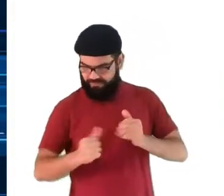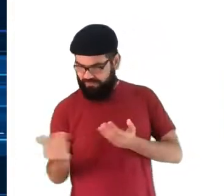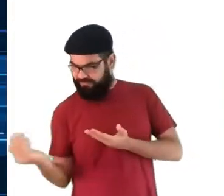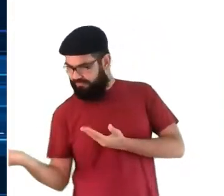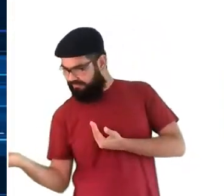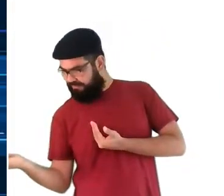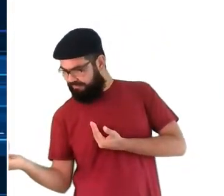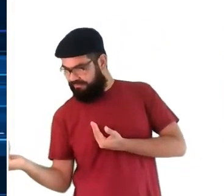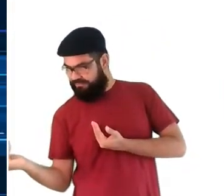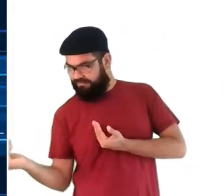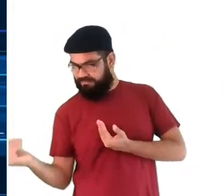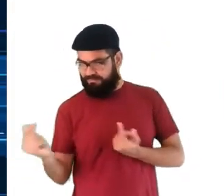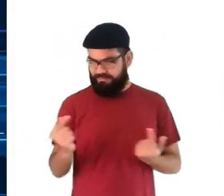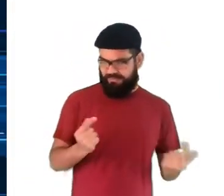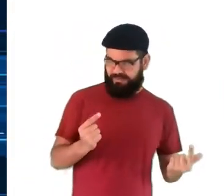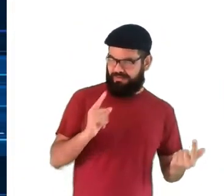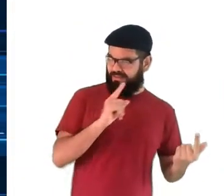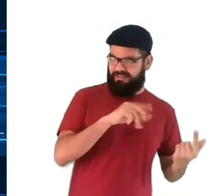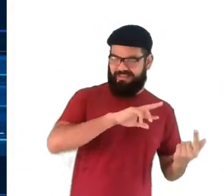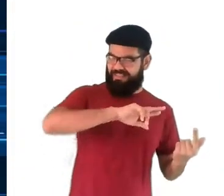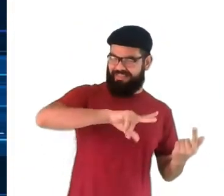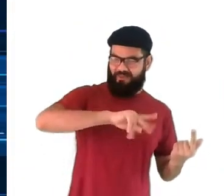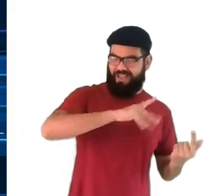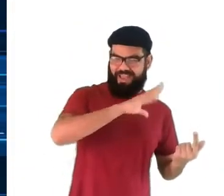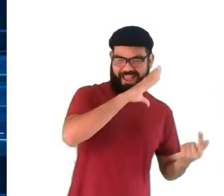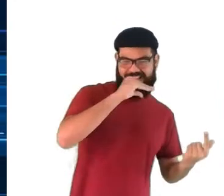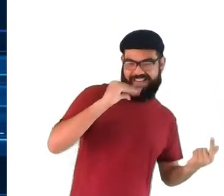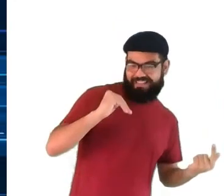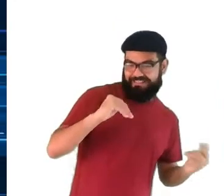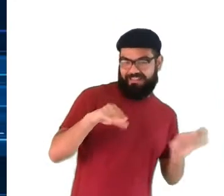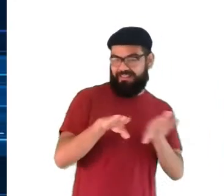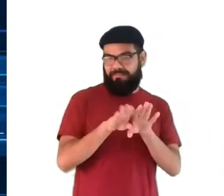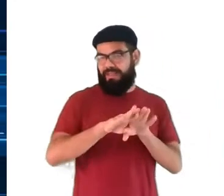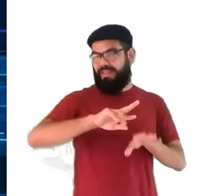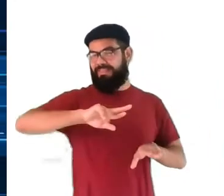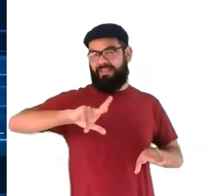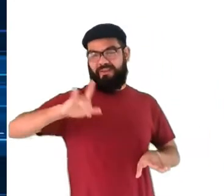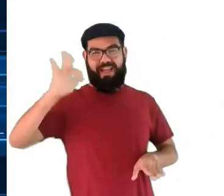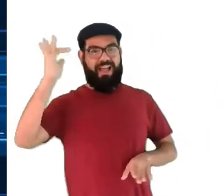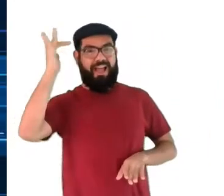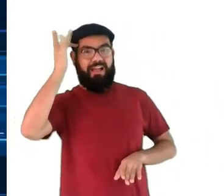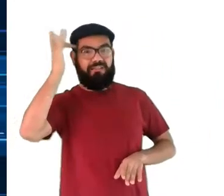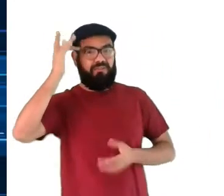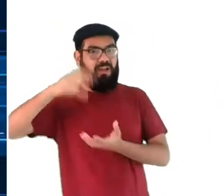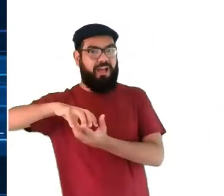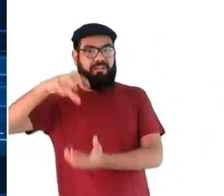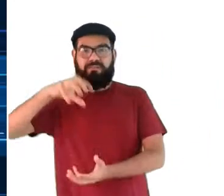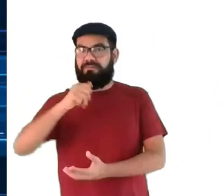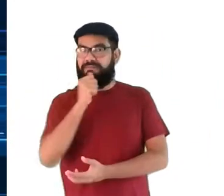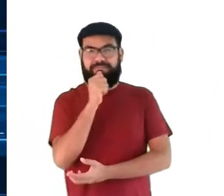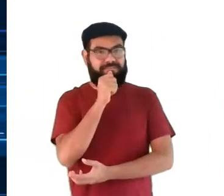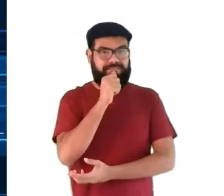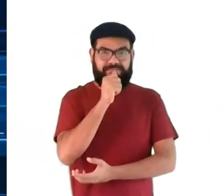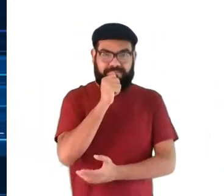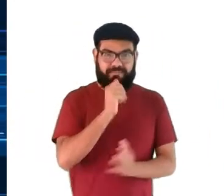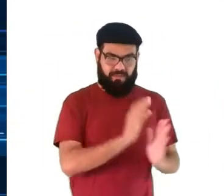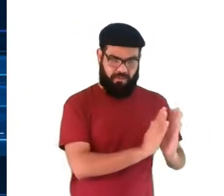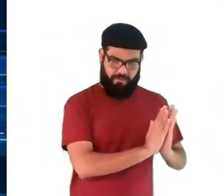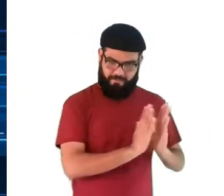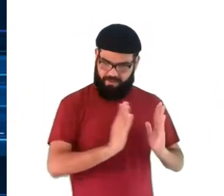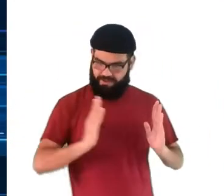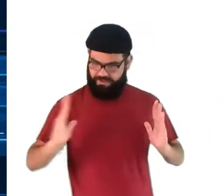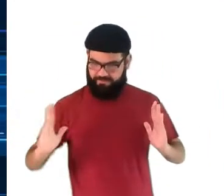criança, e também ele não é um adulto. Por isso esse grande conflito, principalmente os conflitos